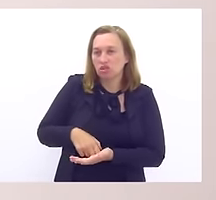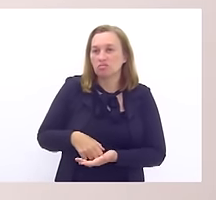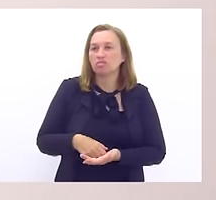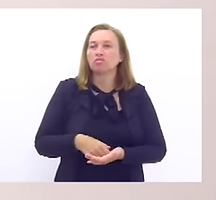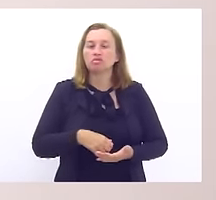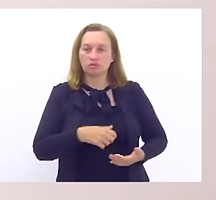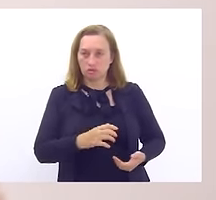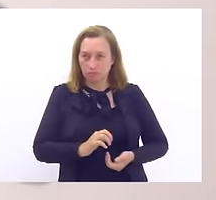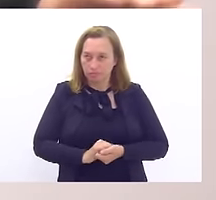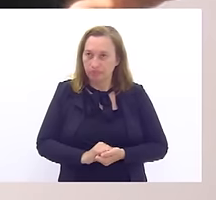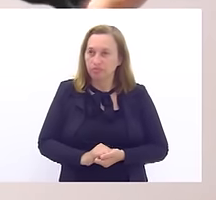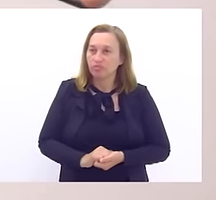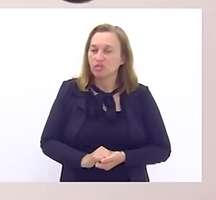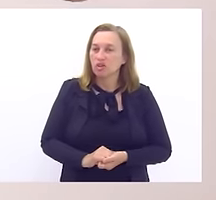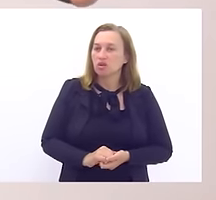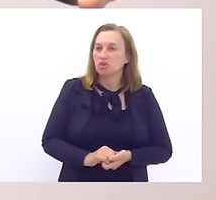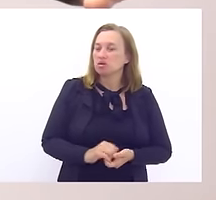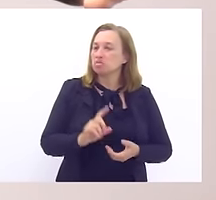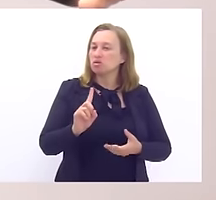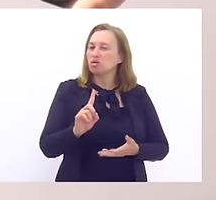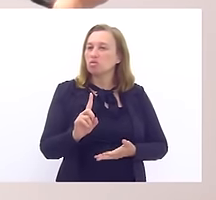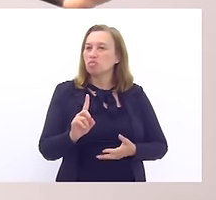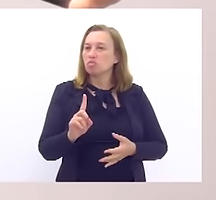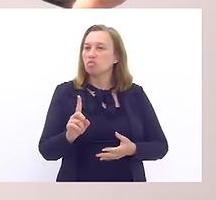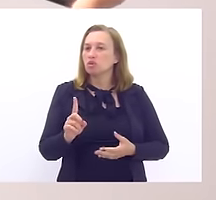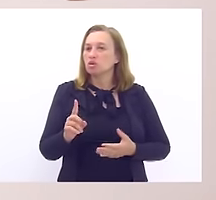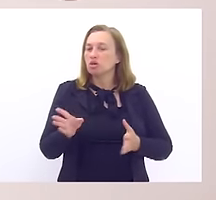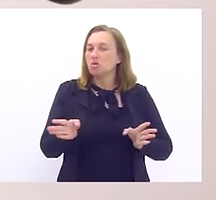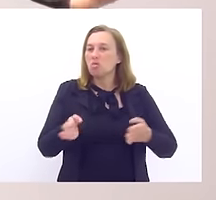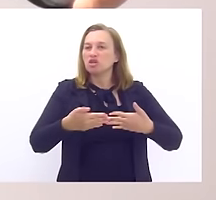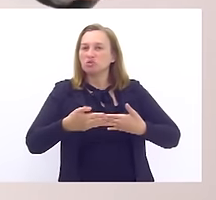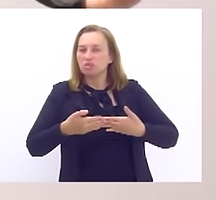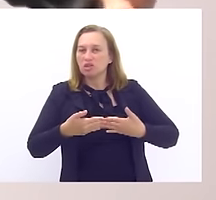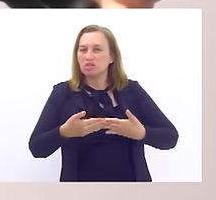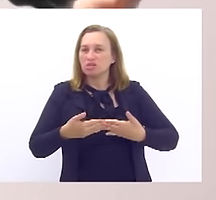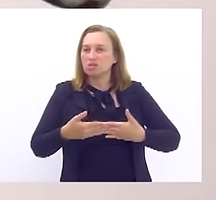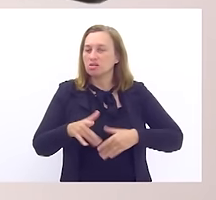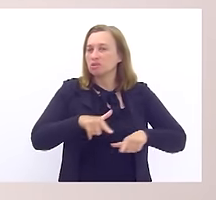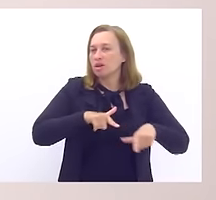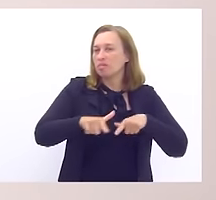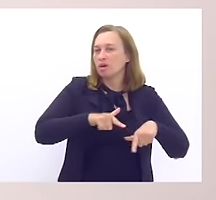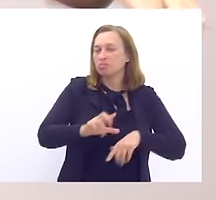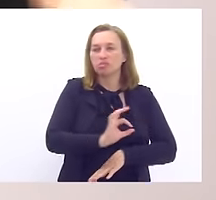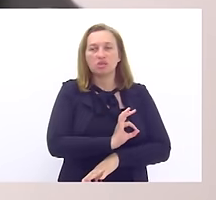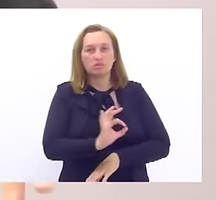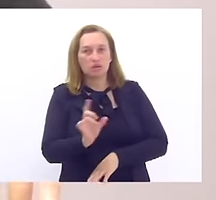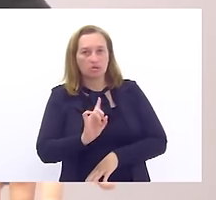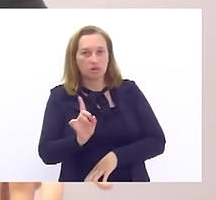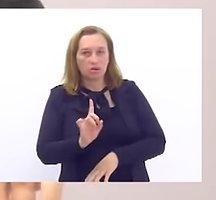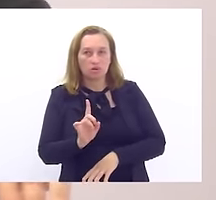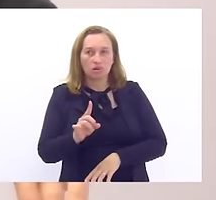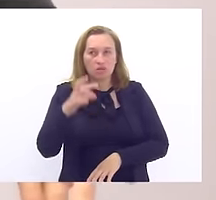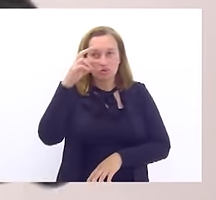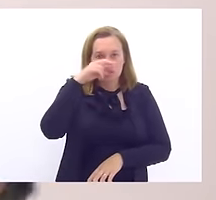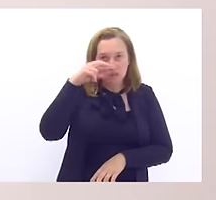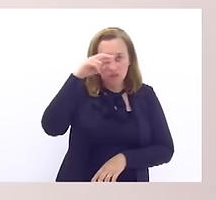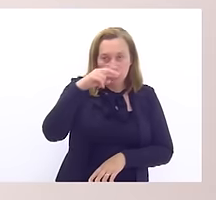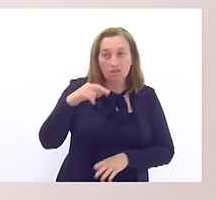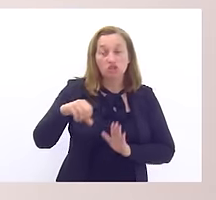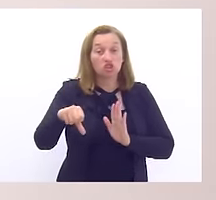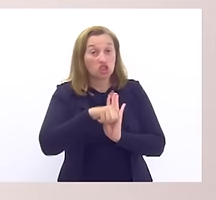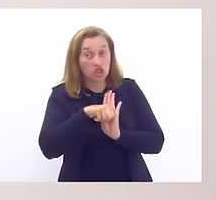do Estado isso nada tem a ver com a polícia com as blitz e com as operações policiais de verificação de crimes